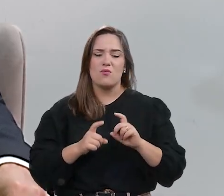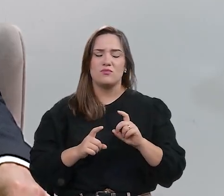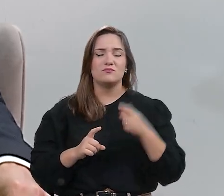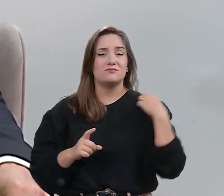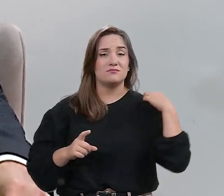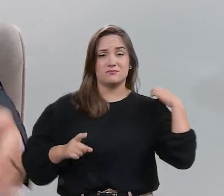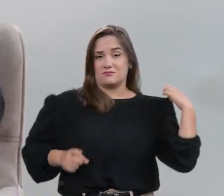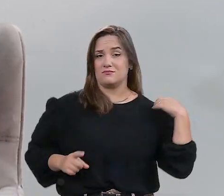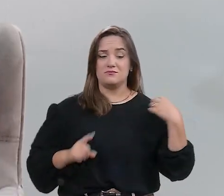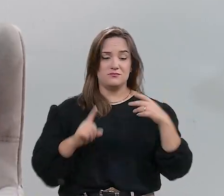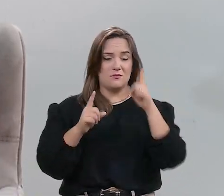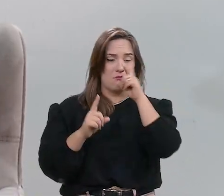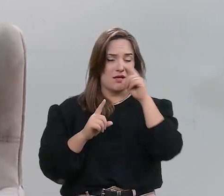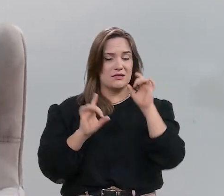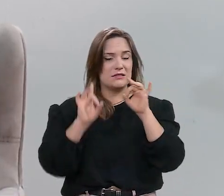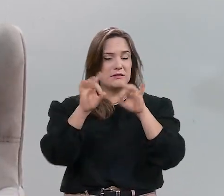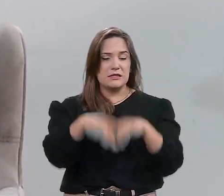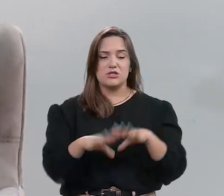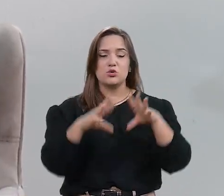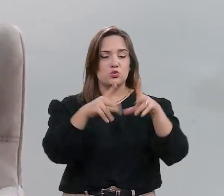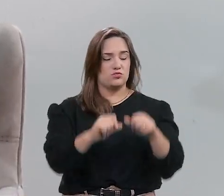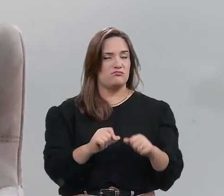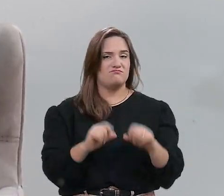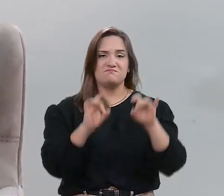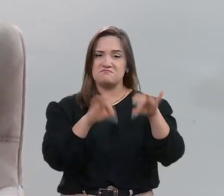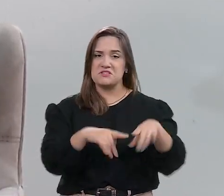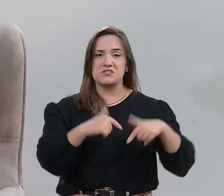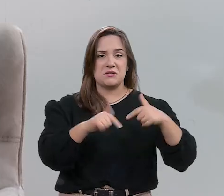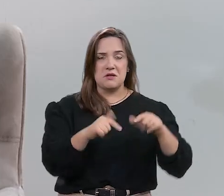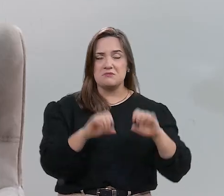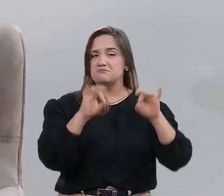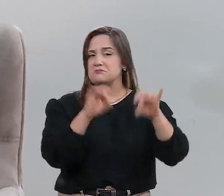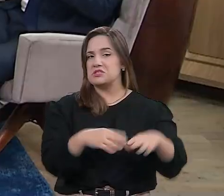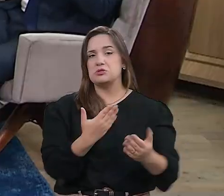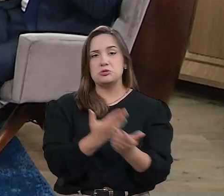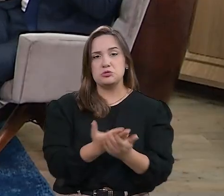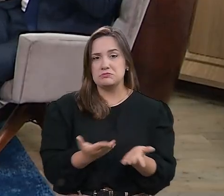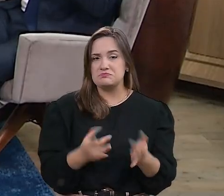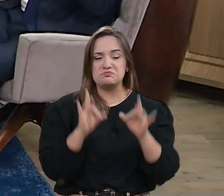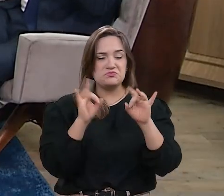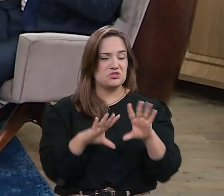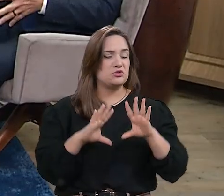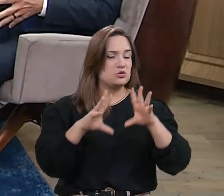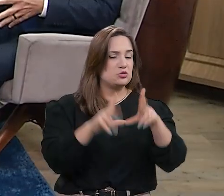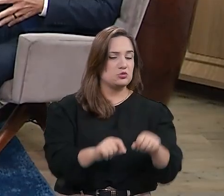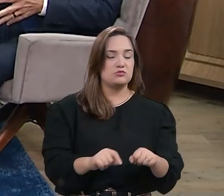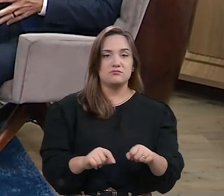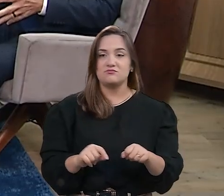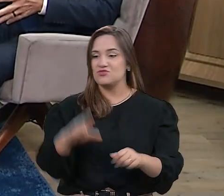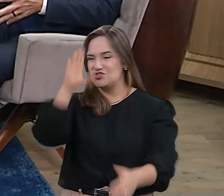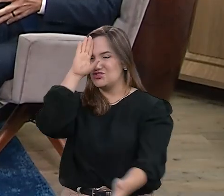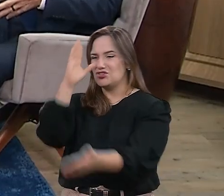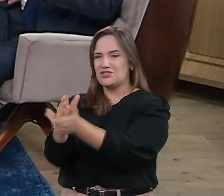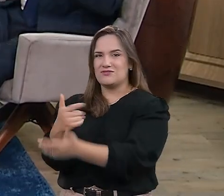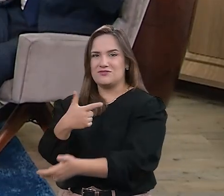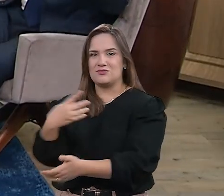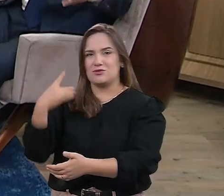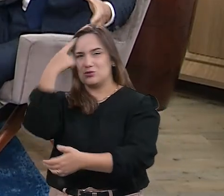deixam tudo. Elas deixam o trabalho, elas deixam de estudar, elas passam 24